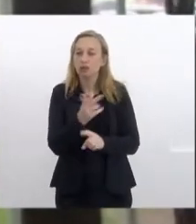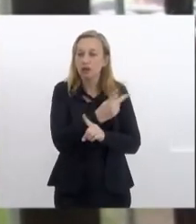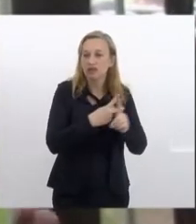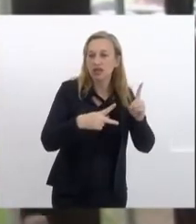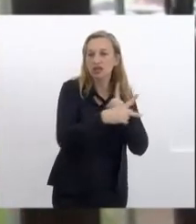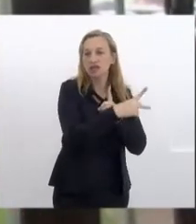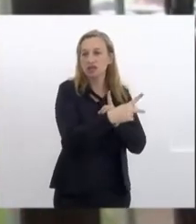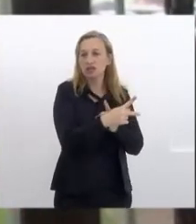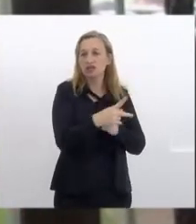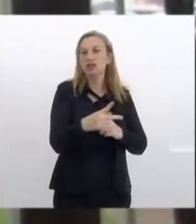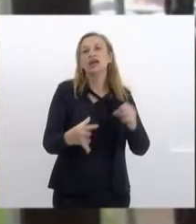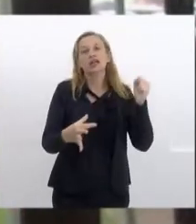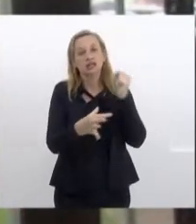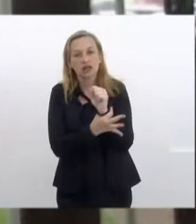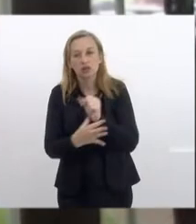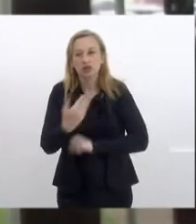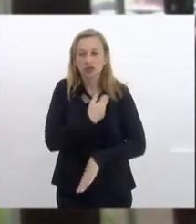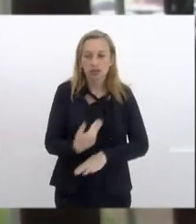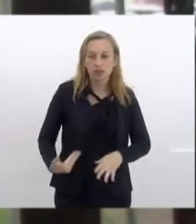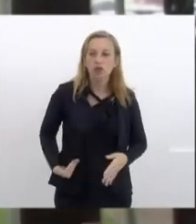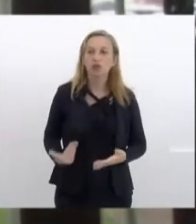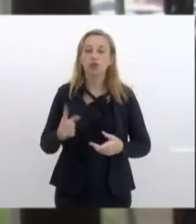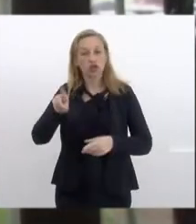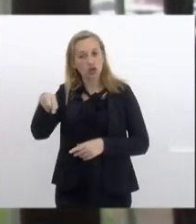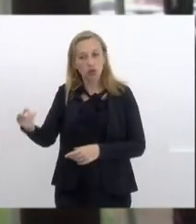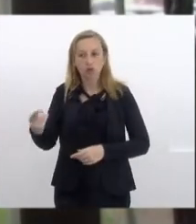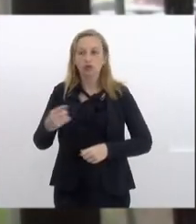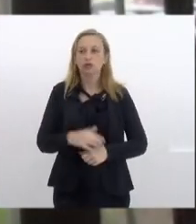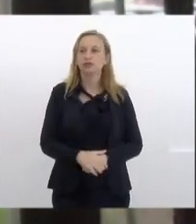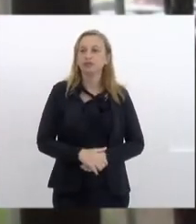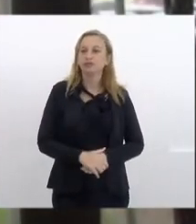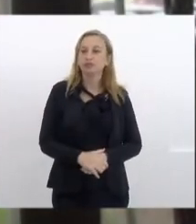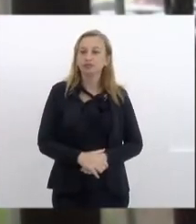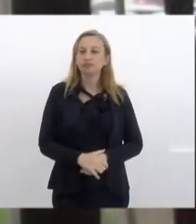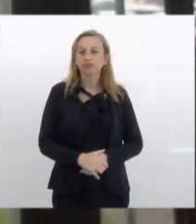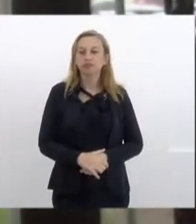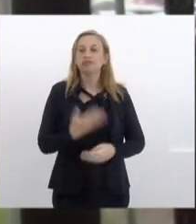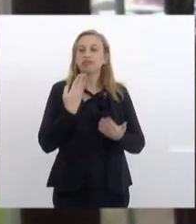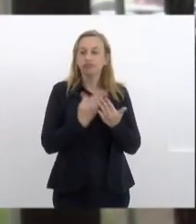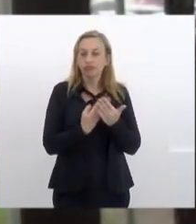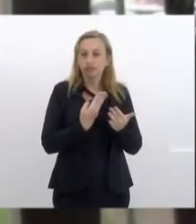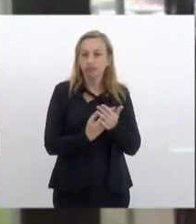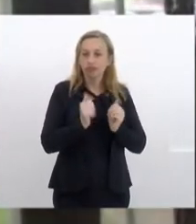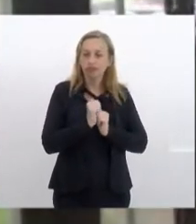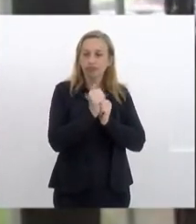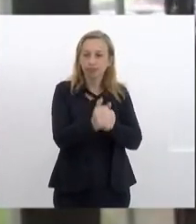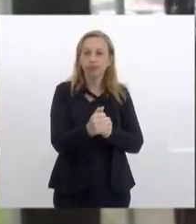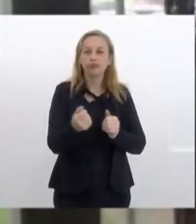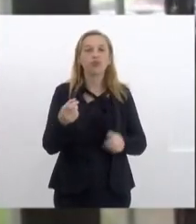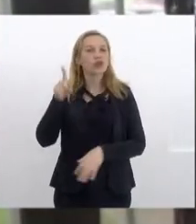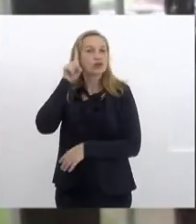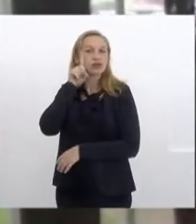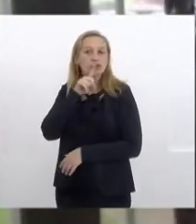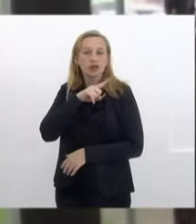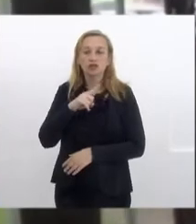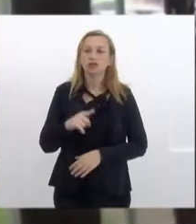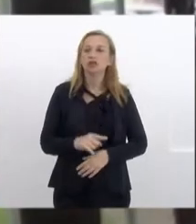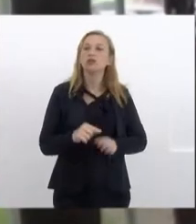social, segurança pública, né, entre outros. Um estudo conduzido nos Estados Unidos